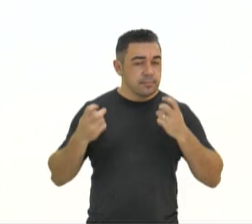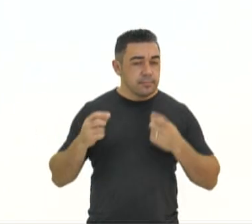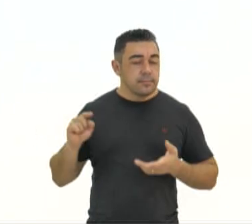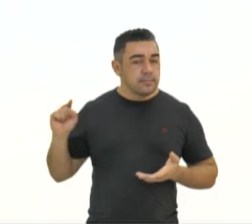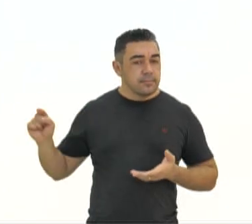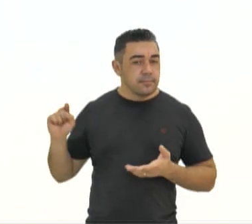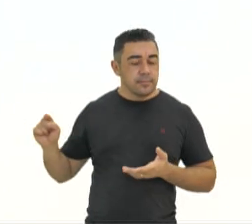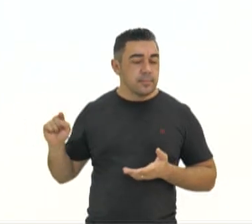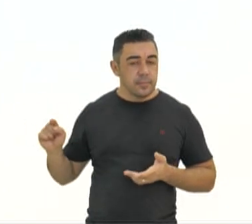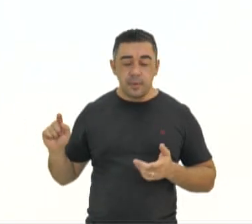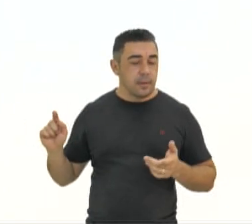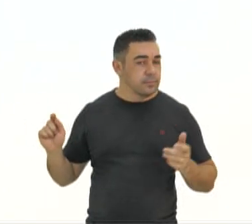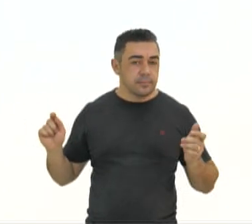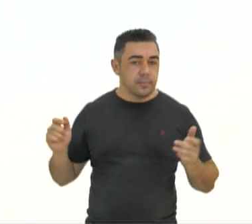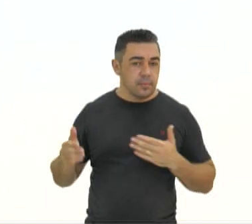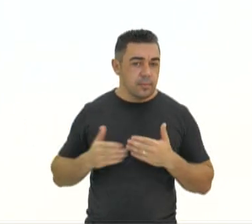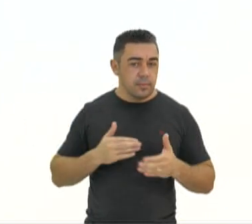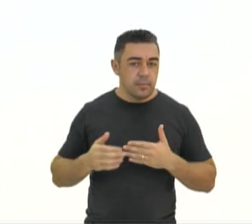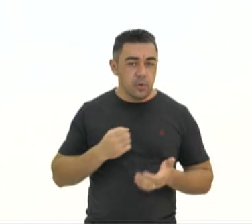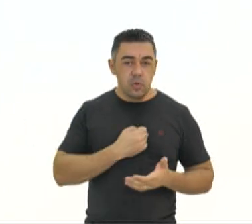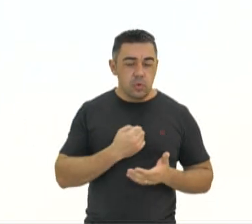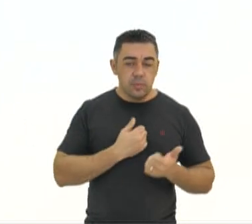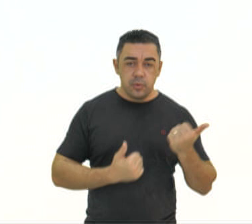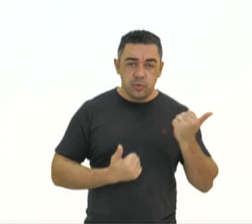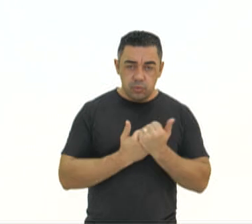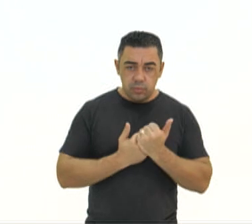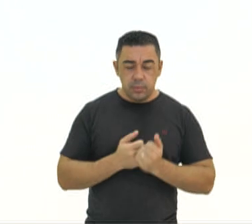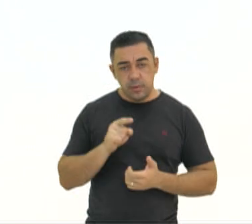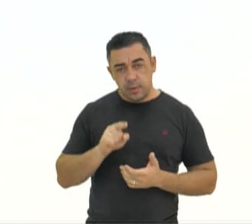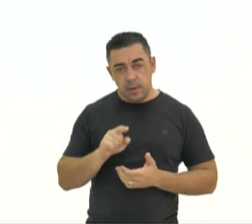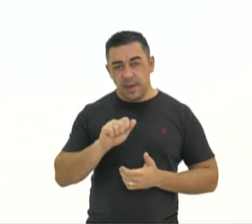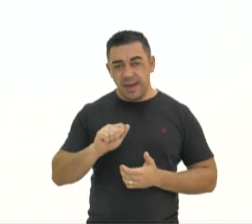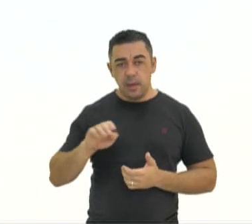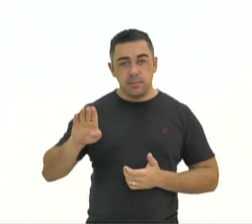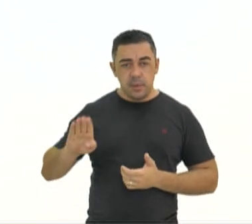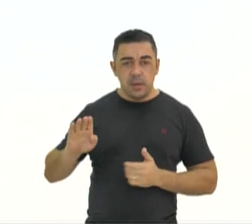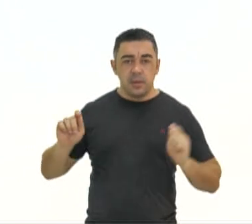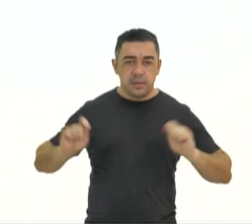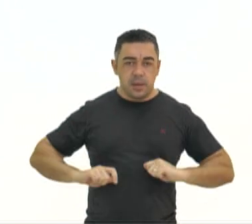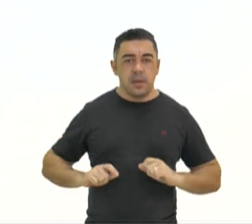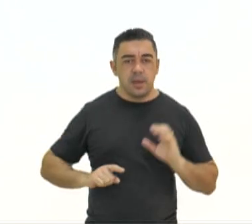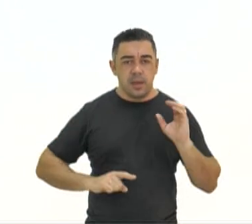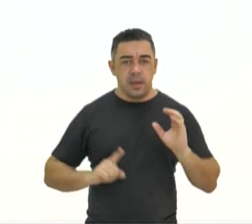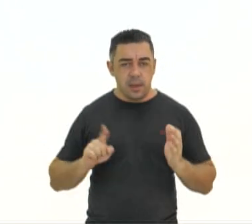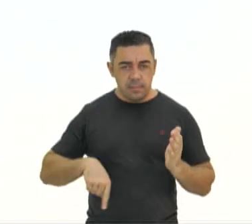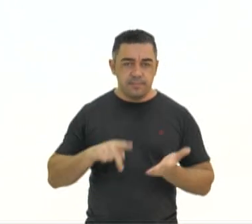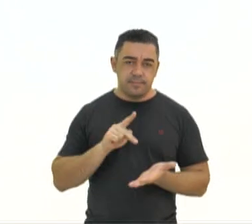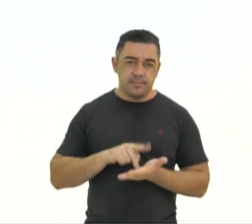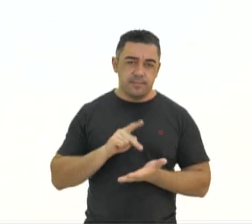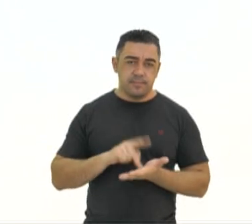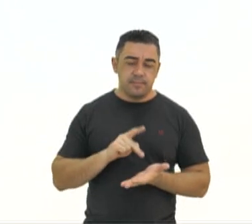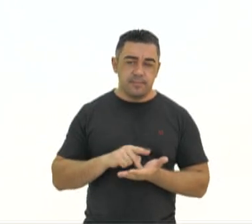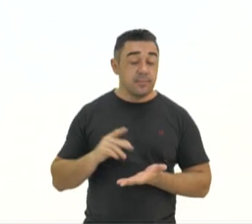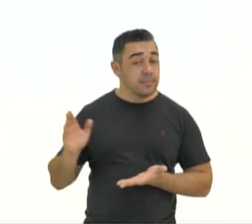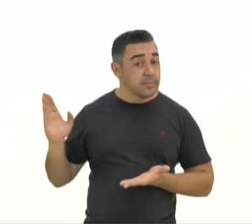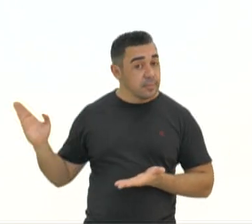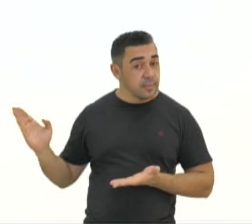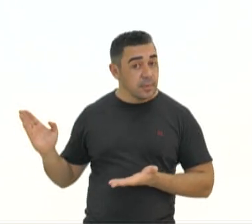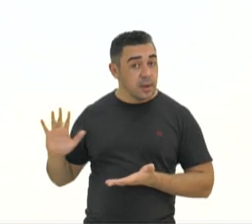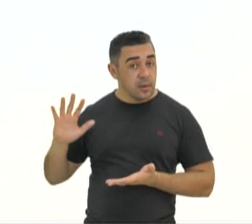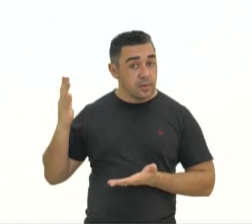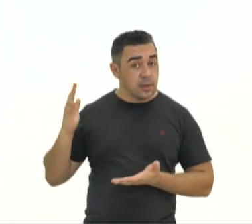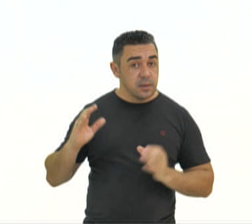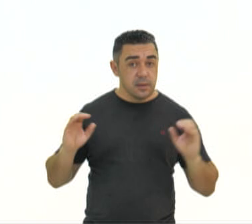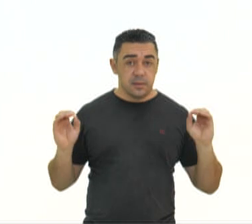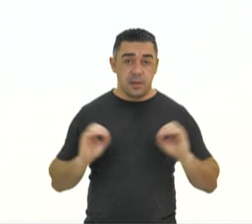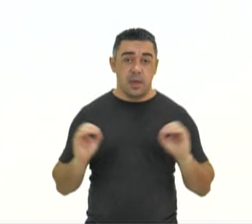aqui, ó. Observe que qualquer número real substituído no lugar de A e B torna a sentença verdadeira. Então, quando isso acontece de